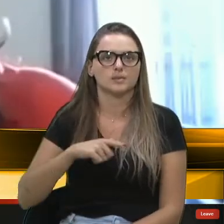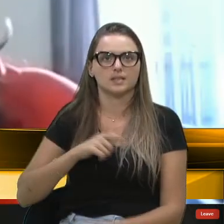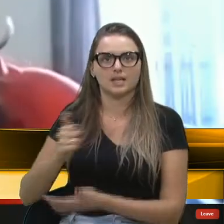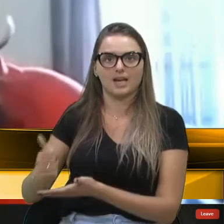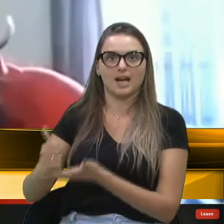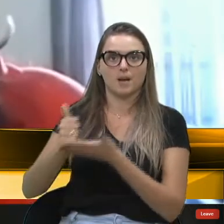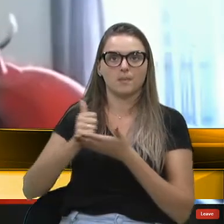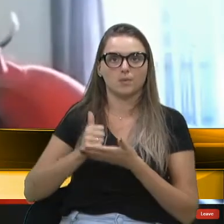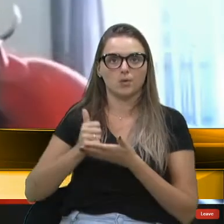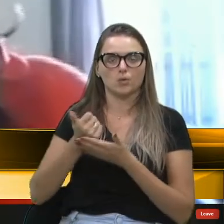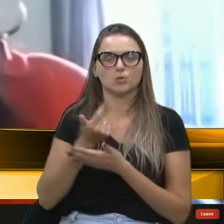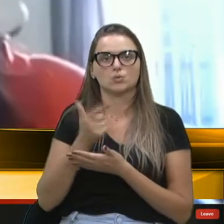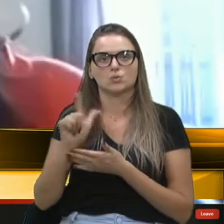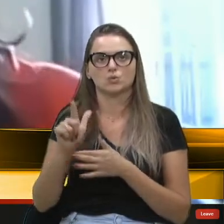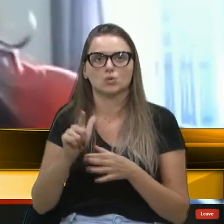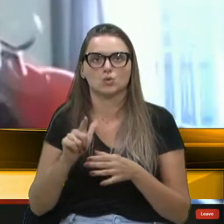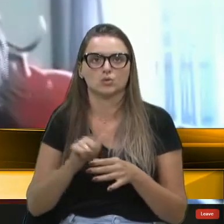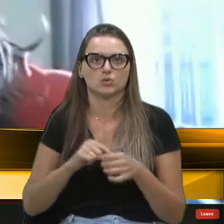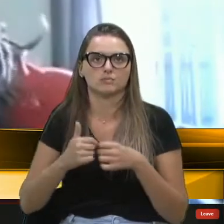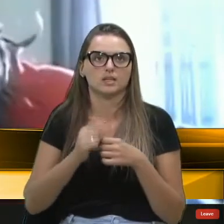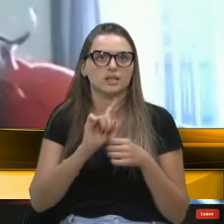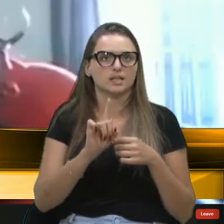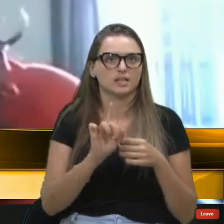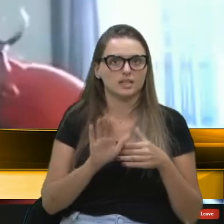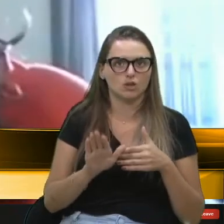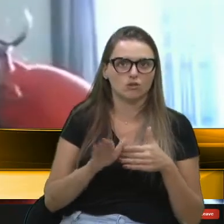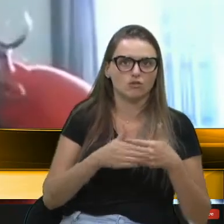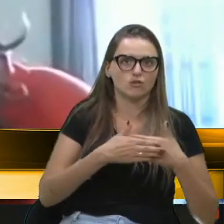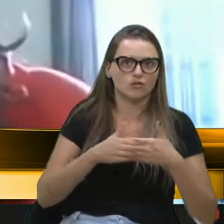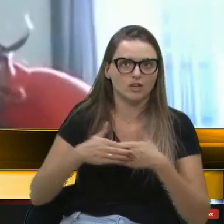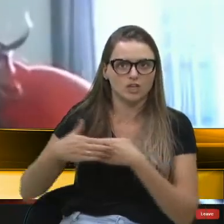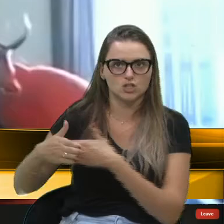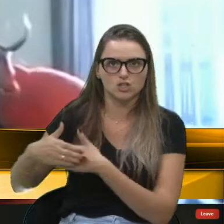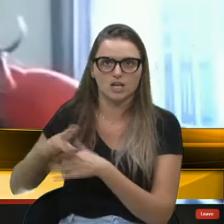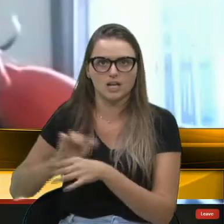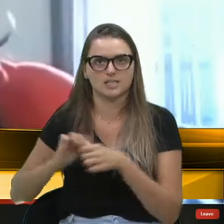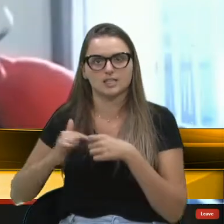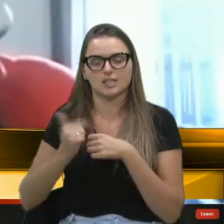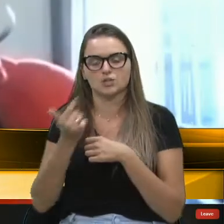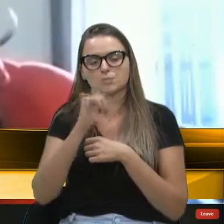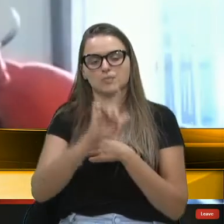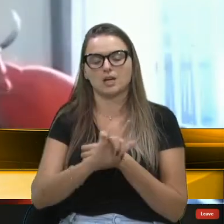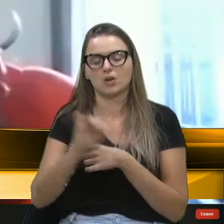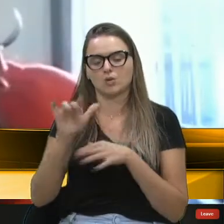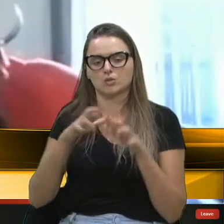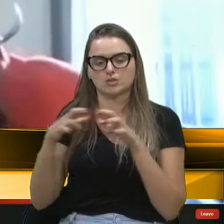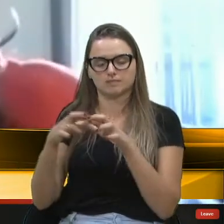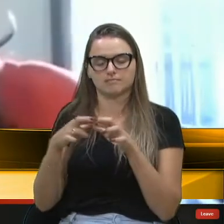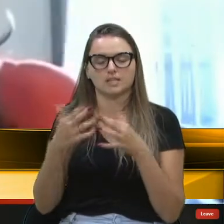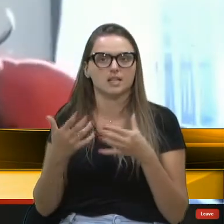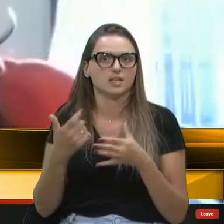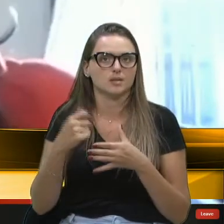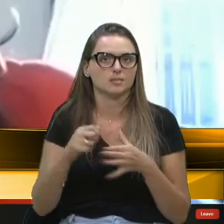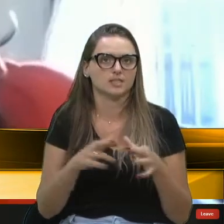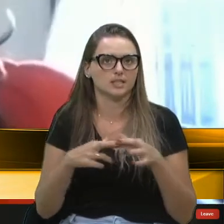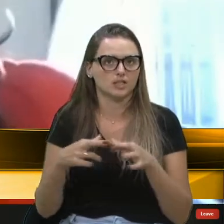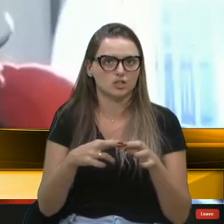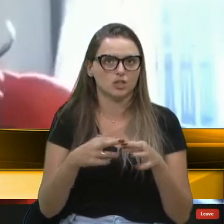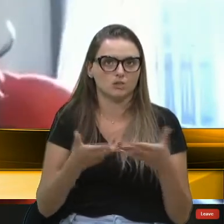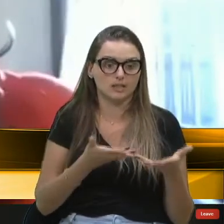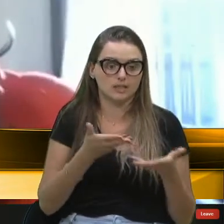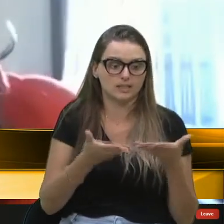outros municípios e não fechar a cidade para que outros municípios não entrem. A gente precisa que a região, assim como é atendida,